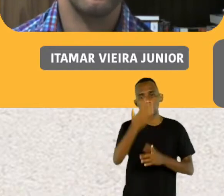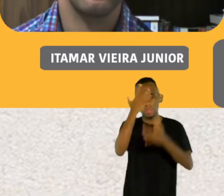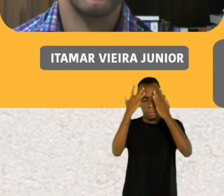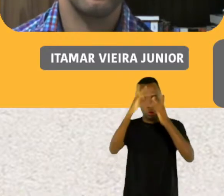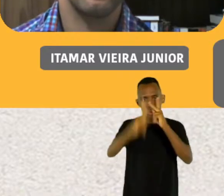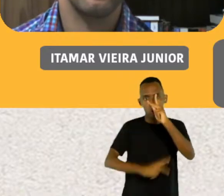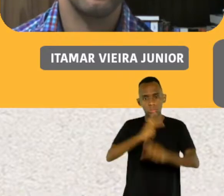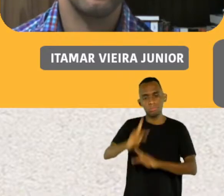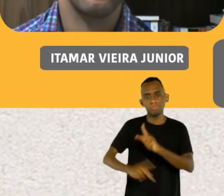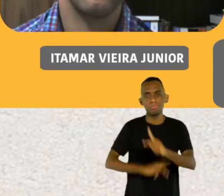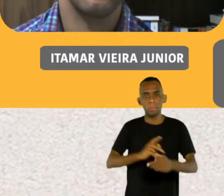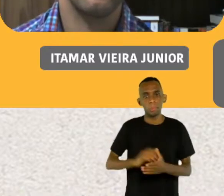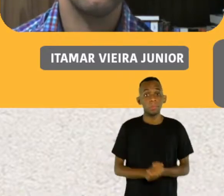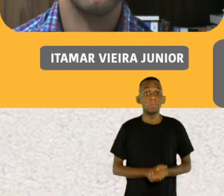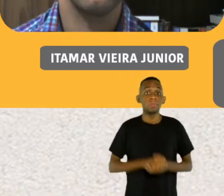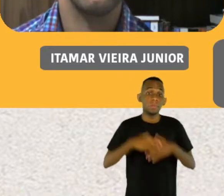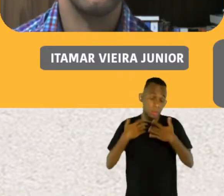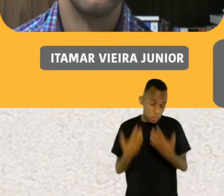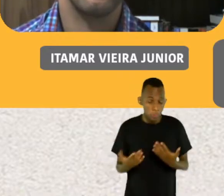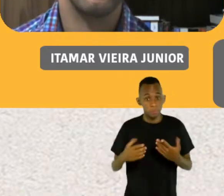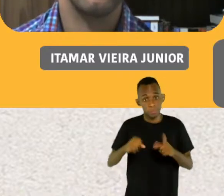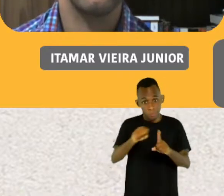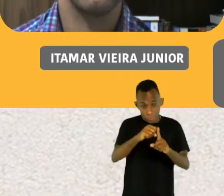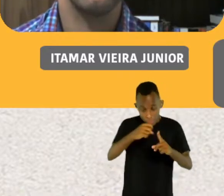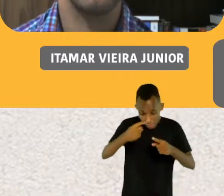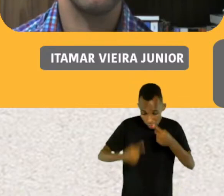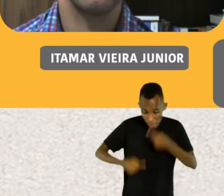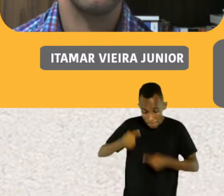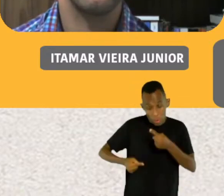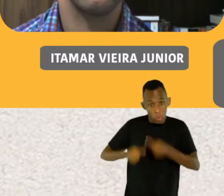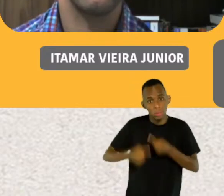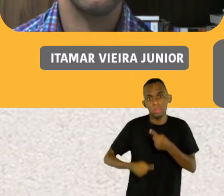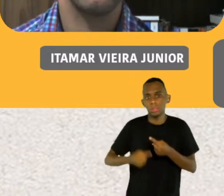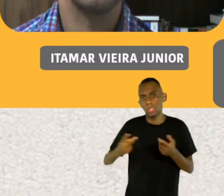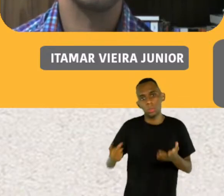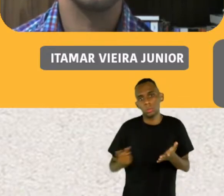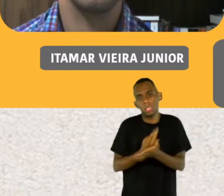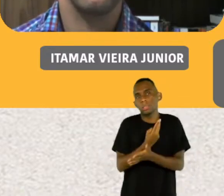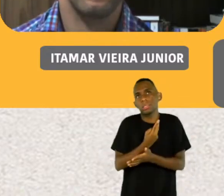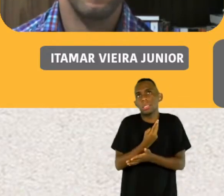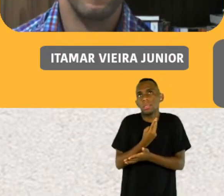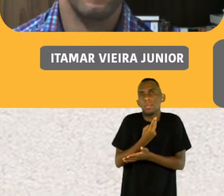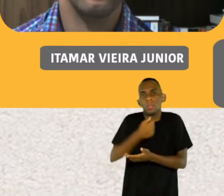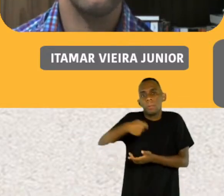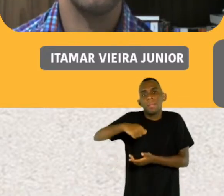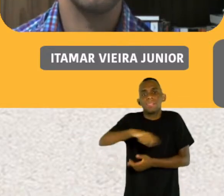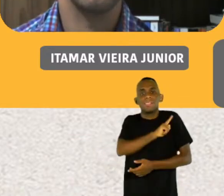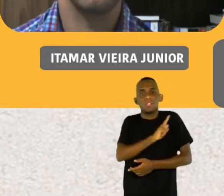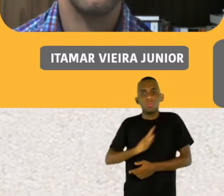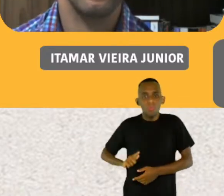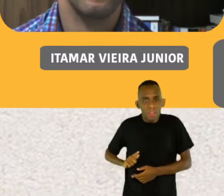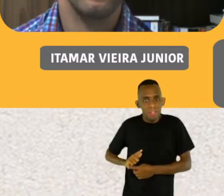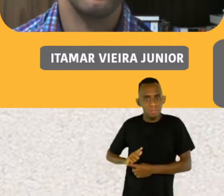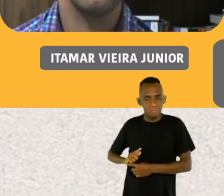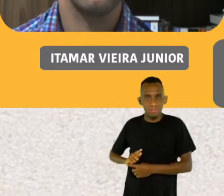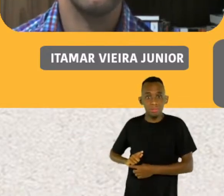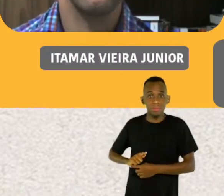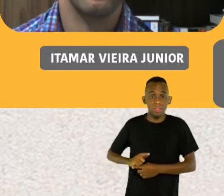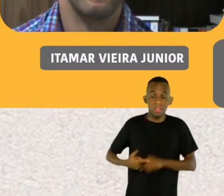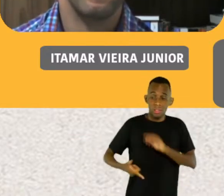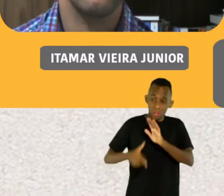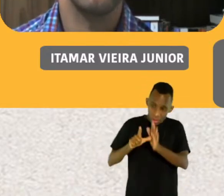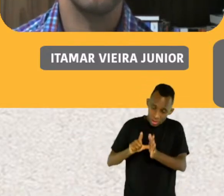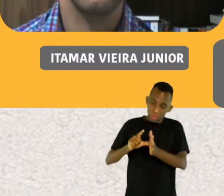mesmo é uma coisa que acontece sem governo, né? Antes, durante e depois dos